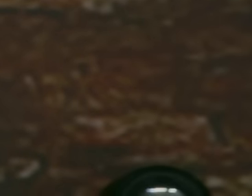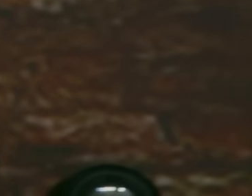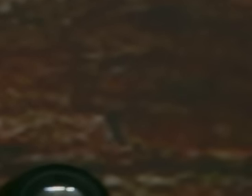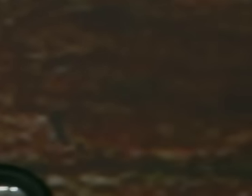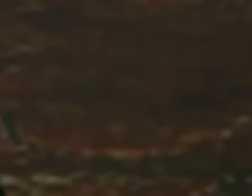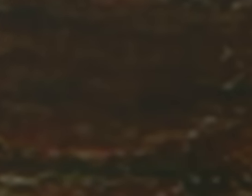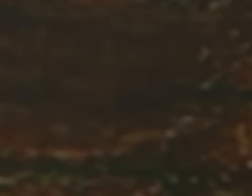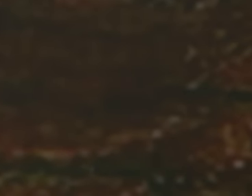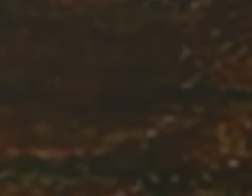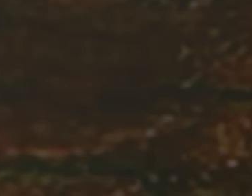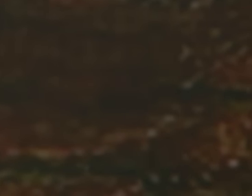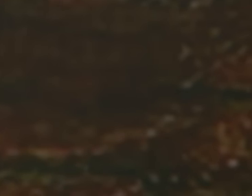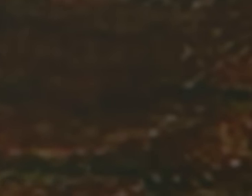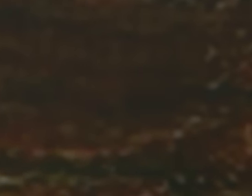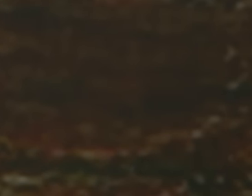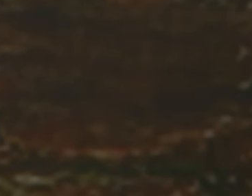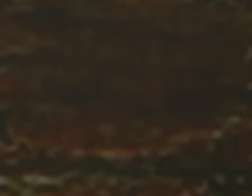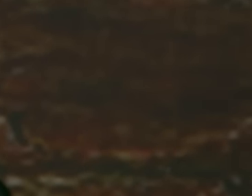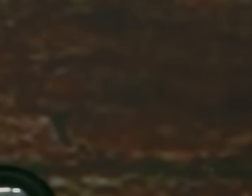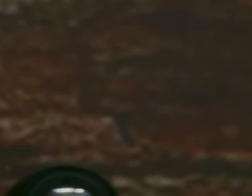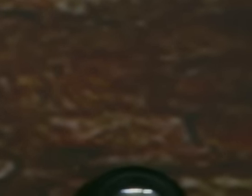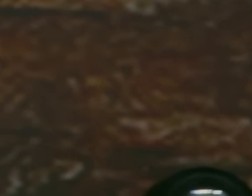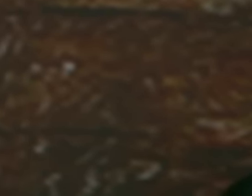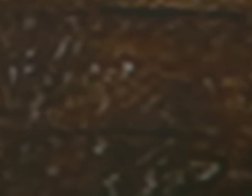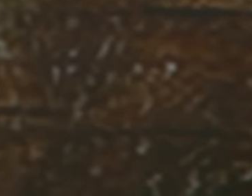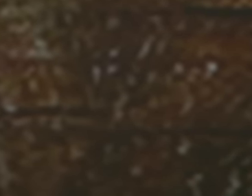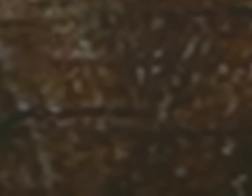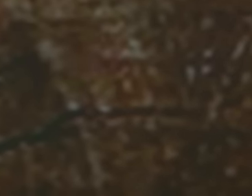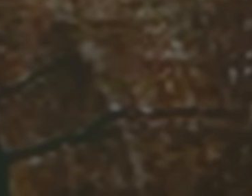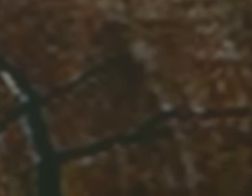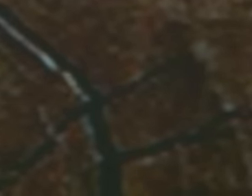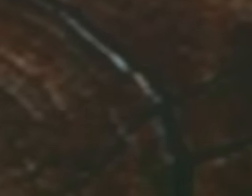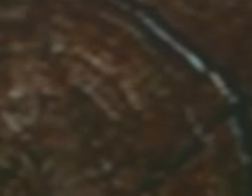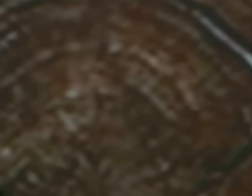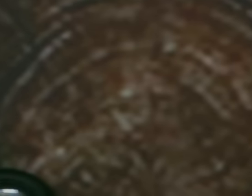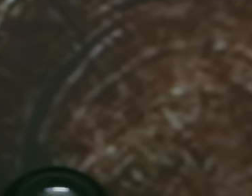Fala conosco, Senhor. A tua presença é o que nós mais precisamos.